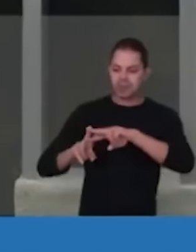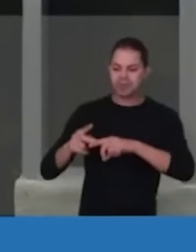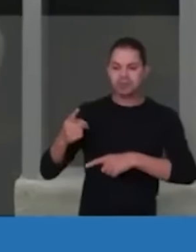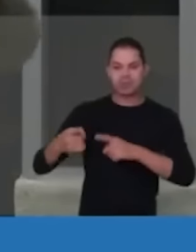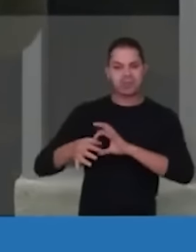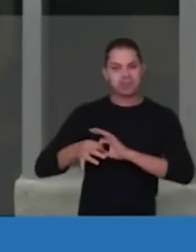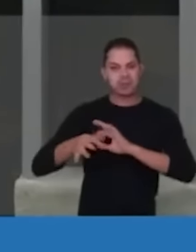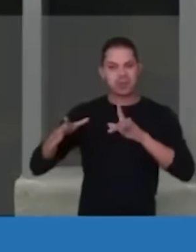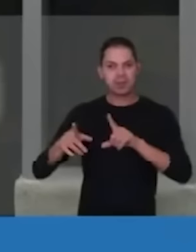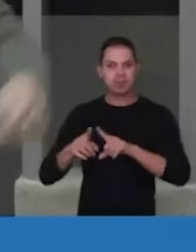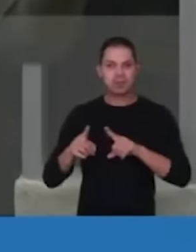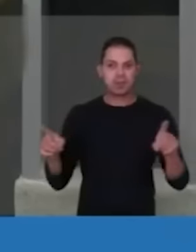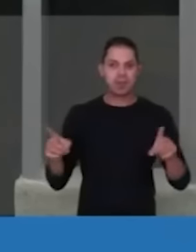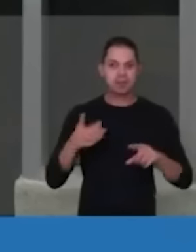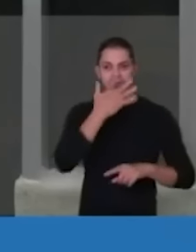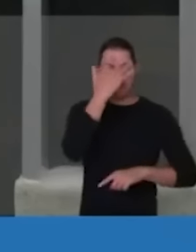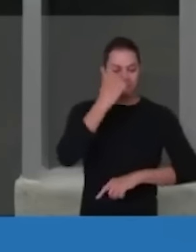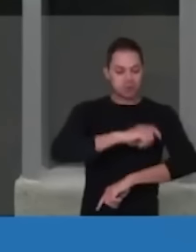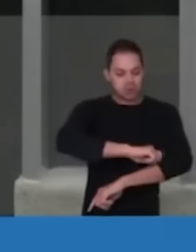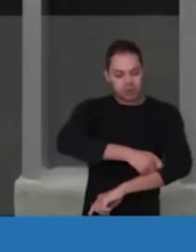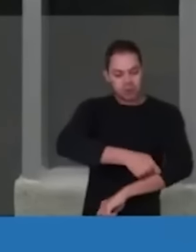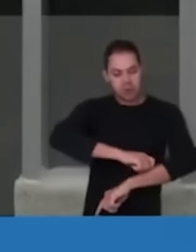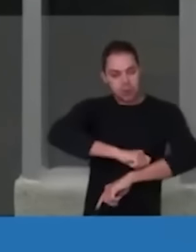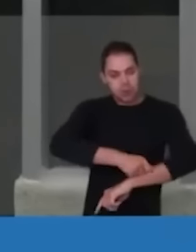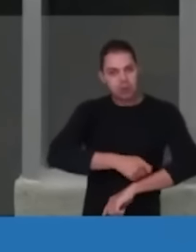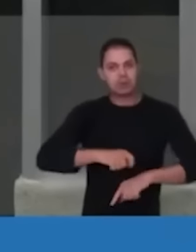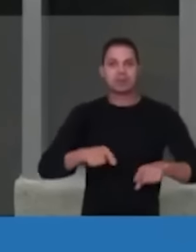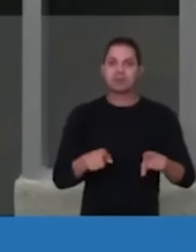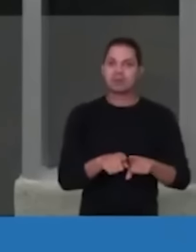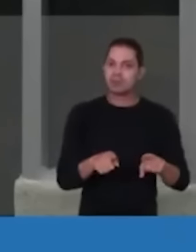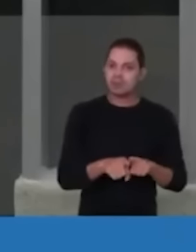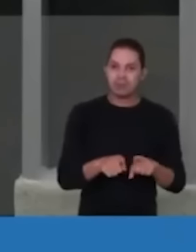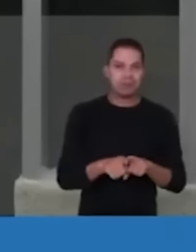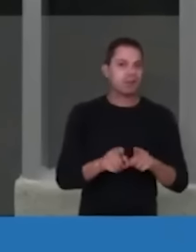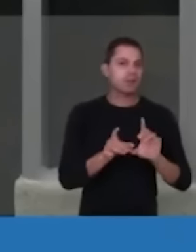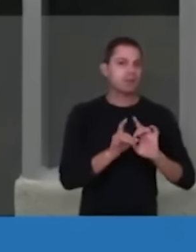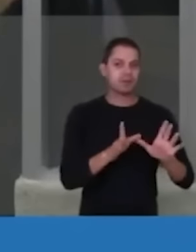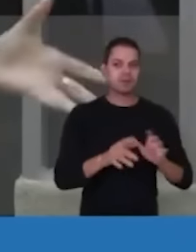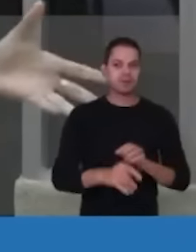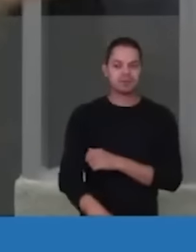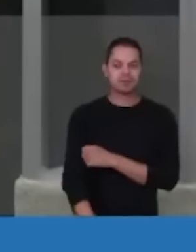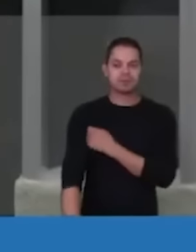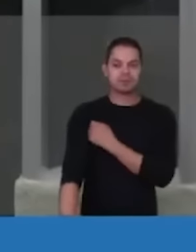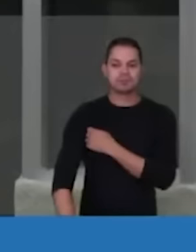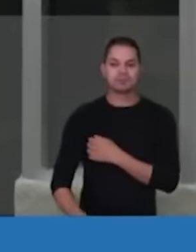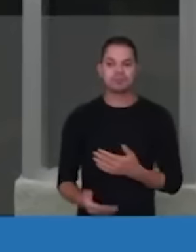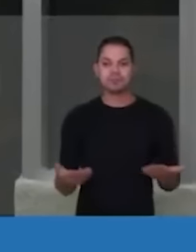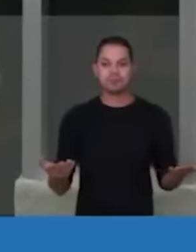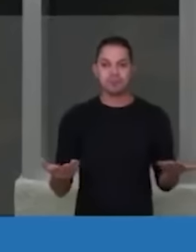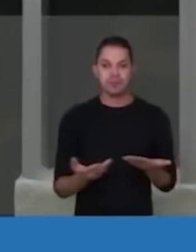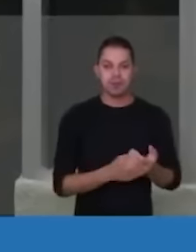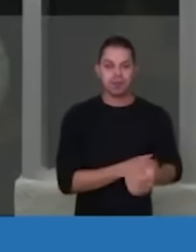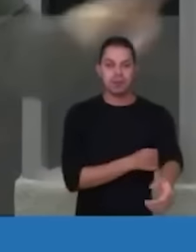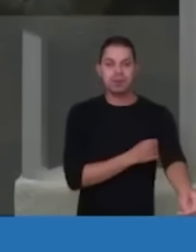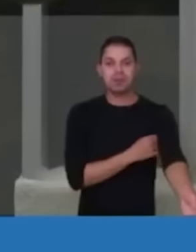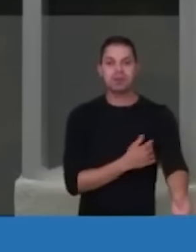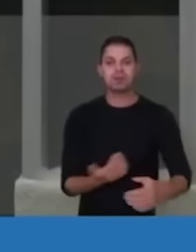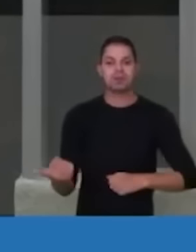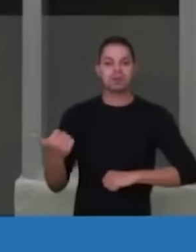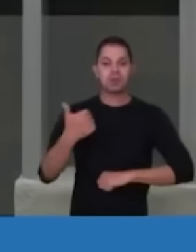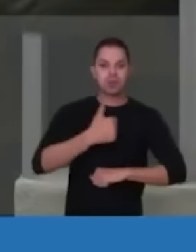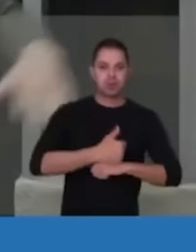anistiou os torturadores os assassinos agora esses novos velhos golpistas não